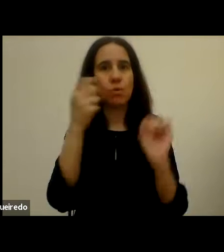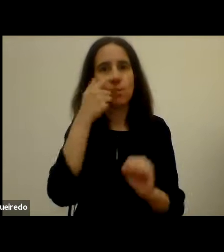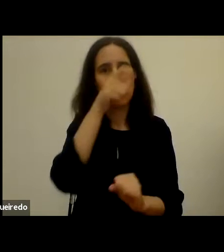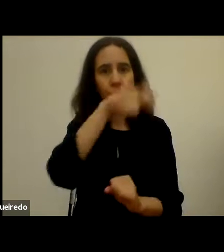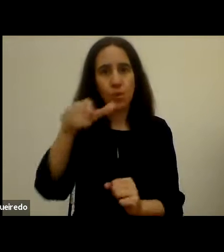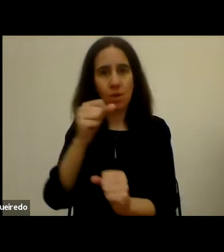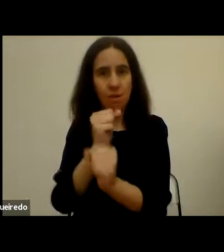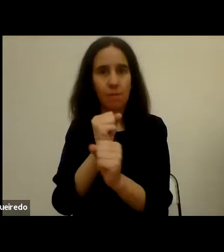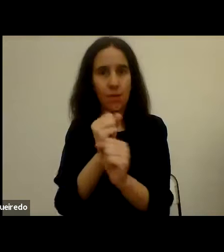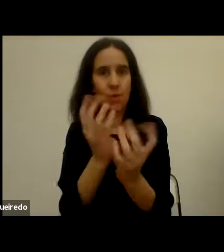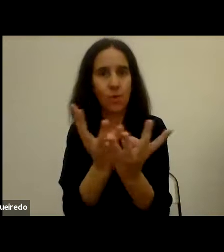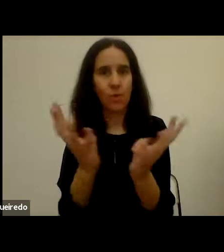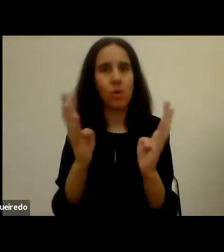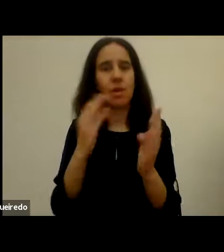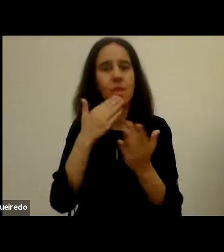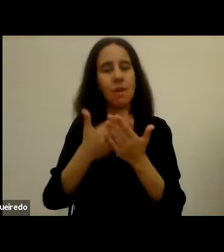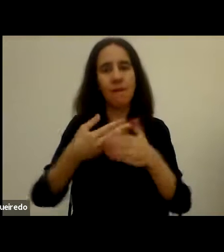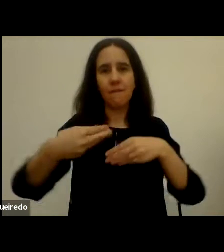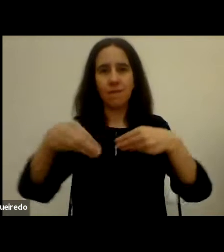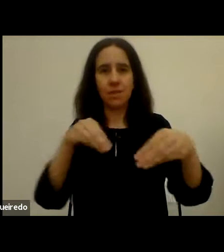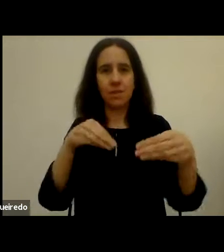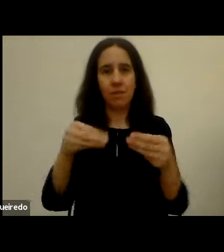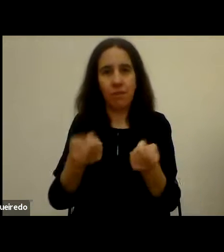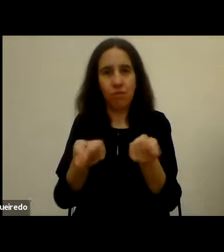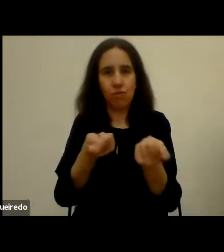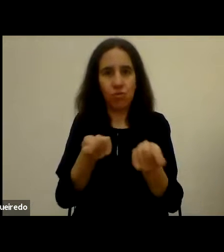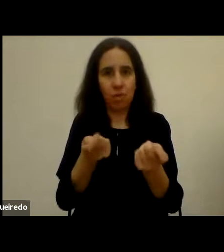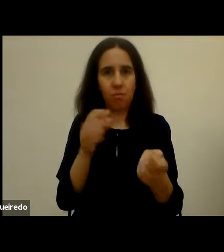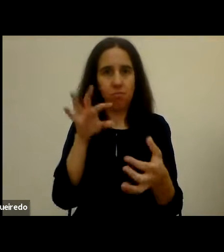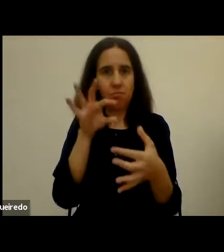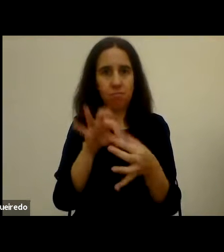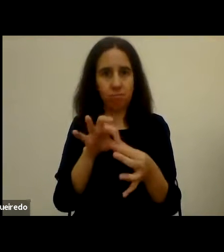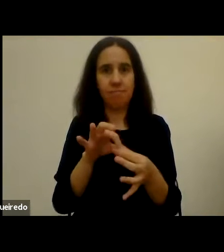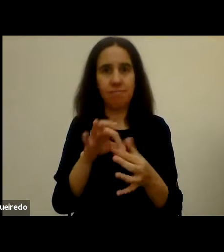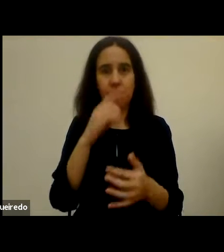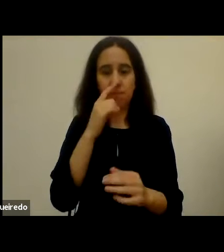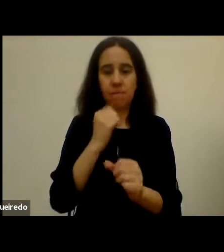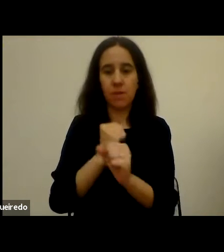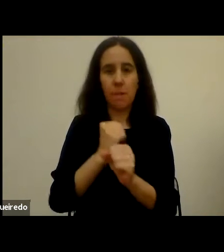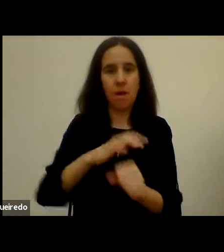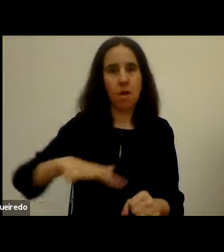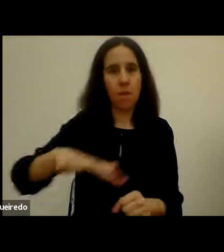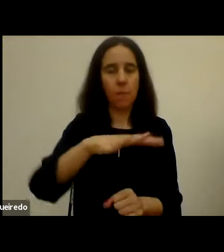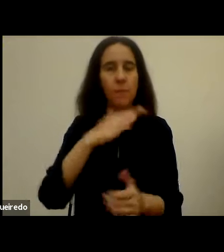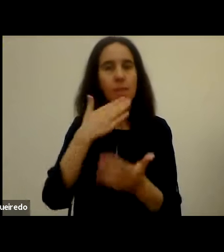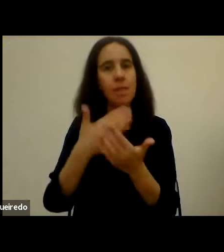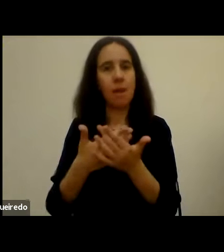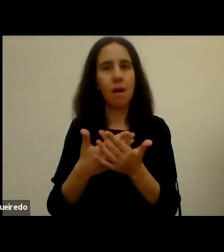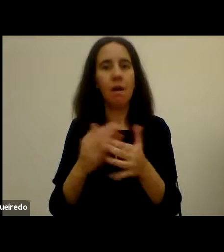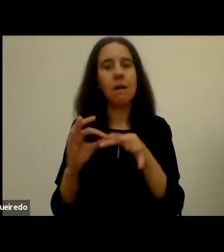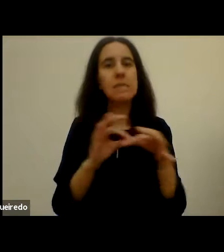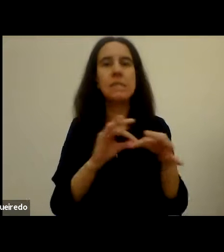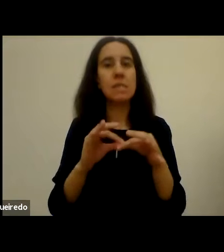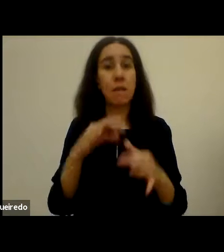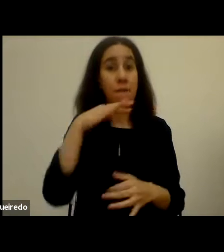trabalhadores e uma flexibilização da gestão do próprio trabalho que permita uma conciliação da